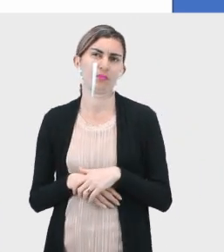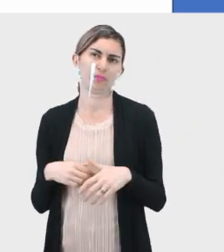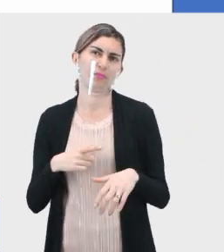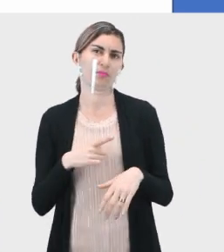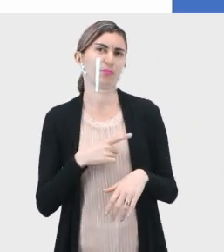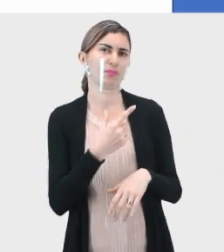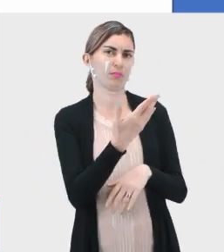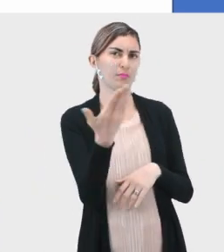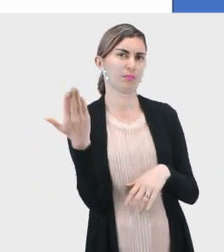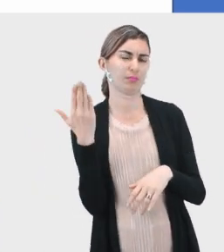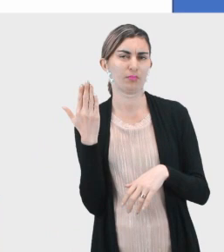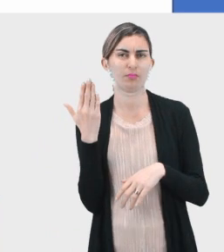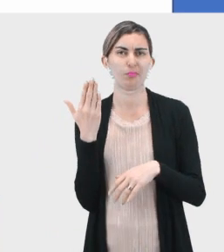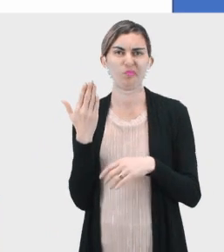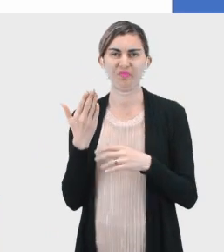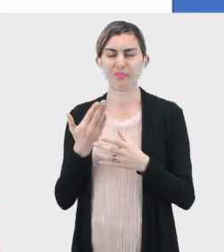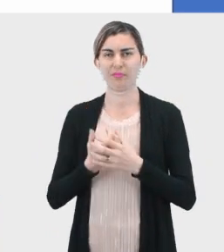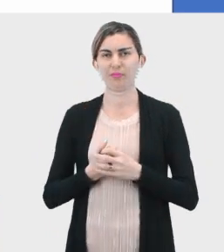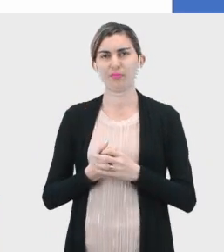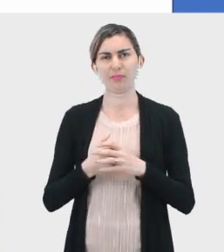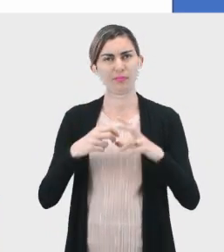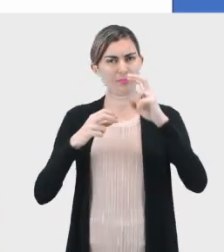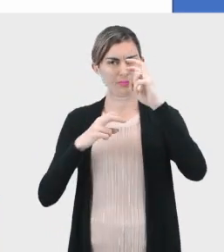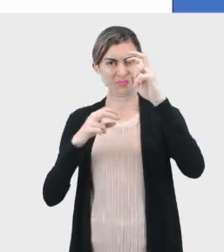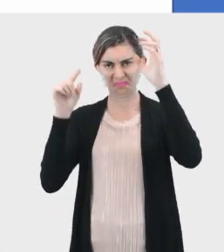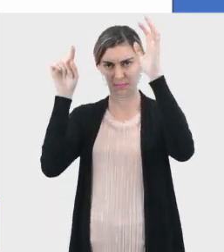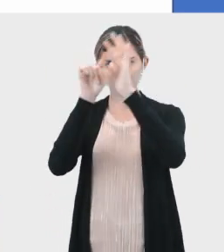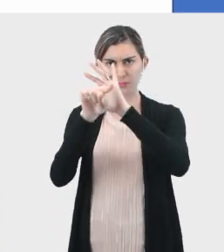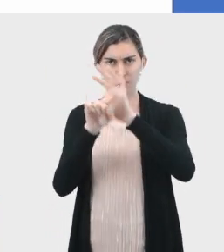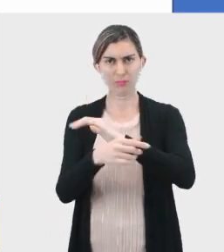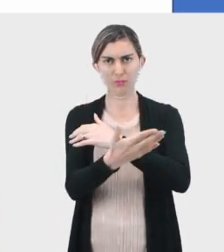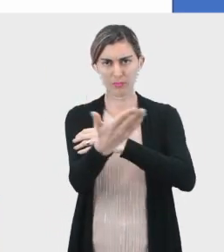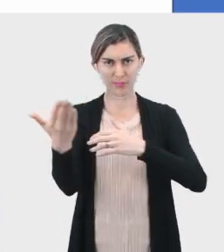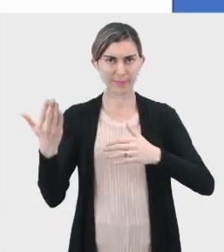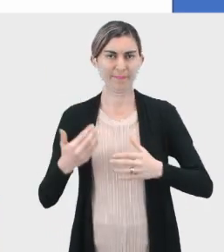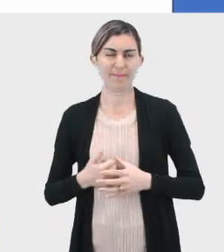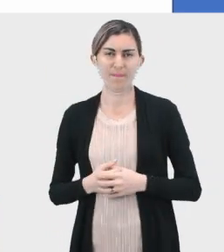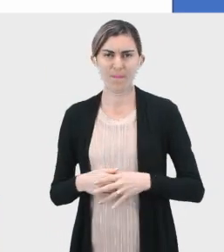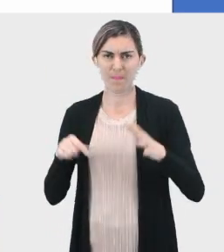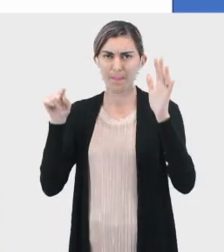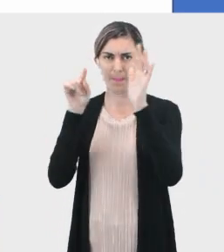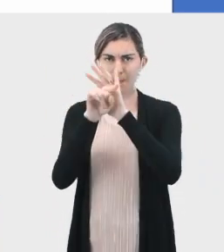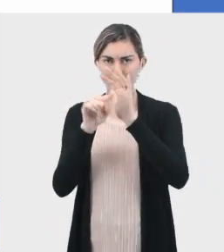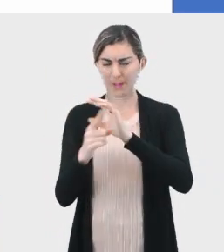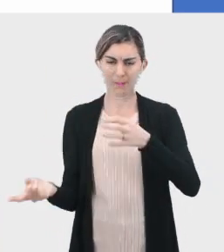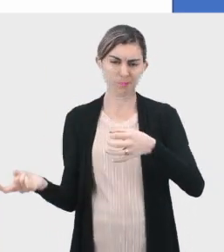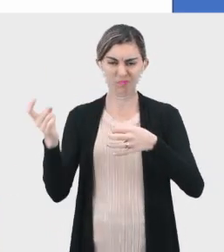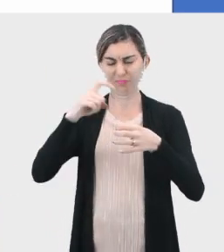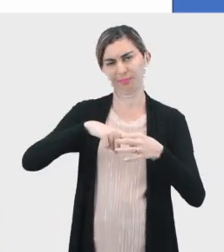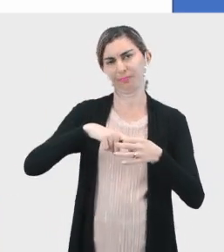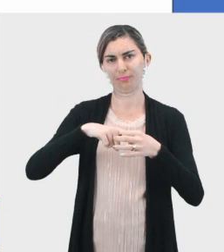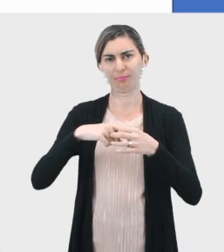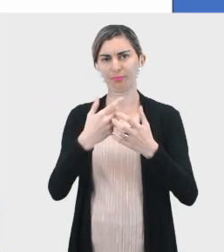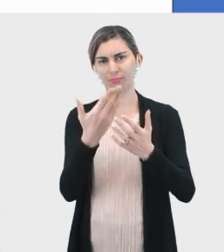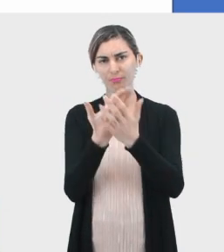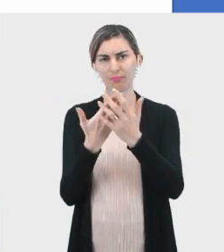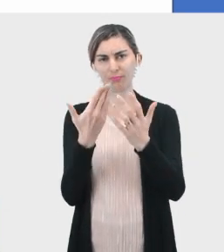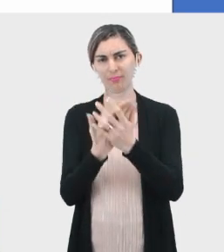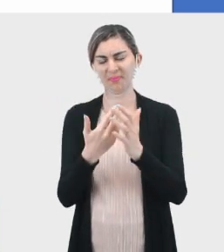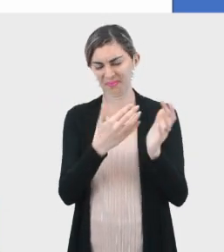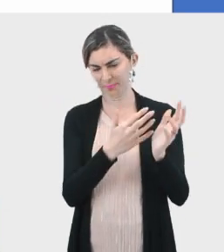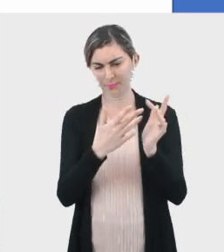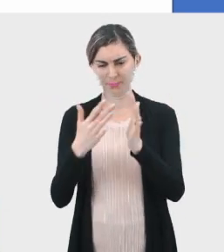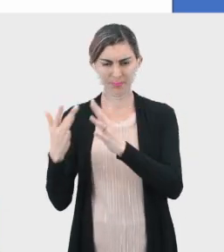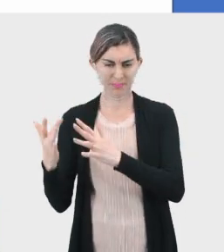aí 5 questions for you, 5 questões para vocês. Então, vocês podem voltar à aula na medida